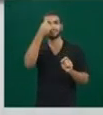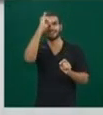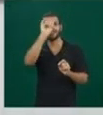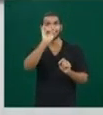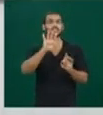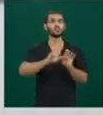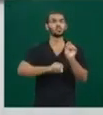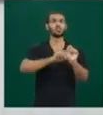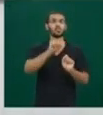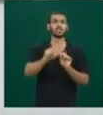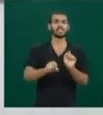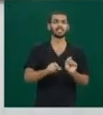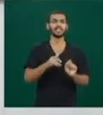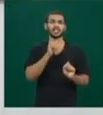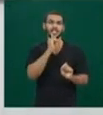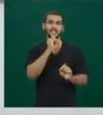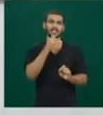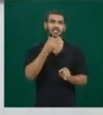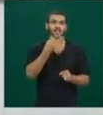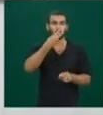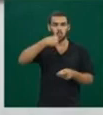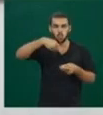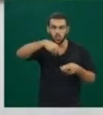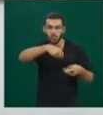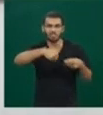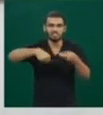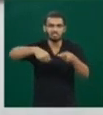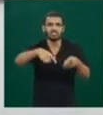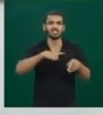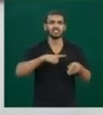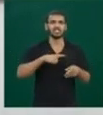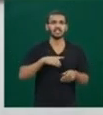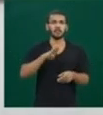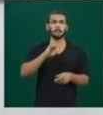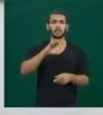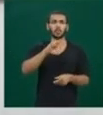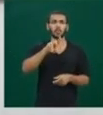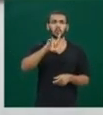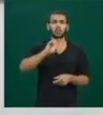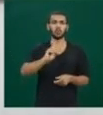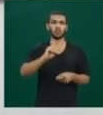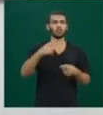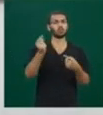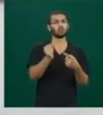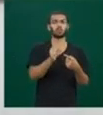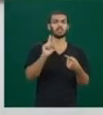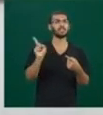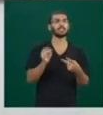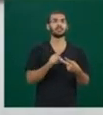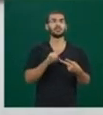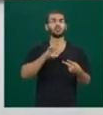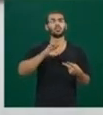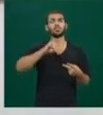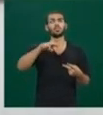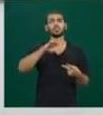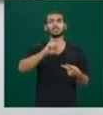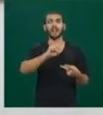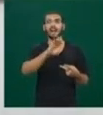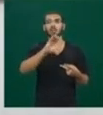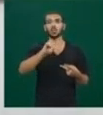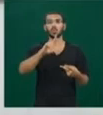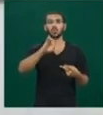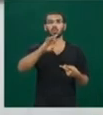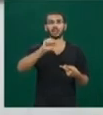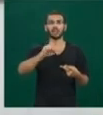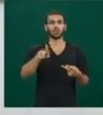e erradicar nas plantações a ocorrência das pragas do bicudo do algodoeiro, no caso do algodão, e do mosaico dourado e da mosca branca, no